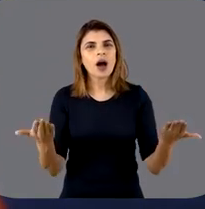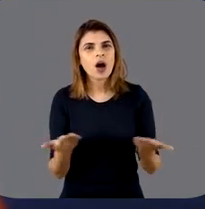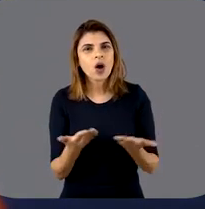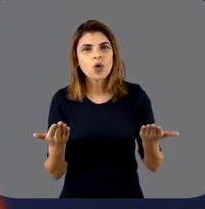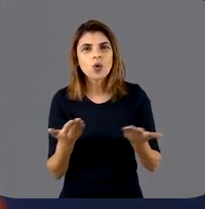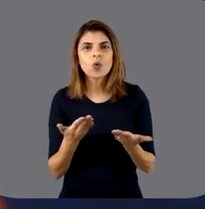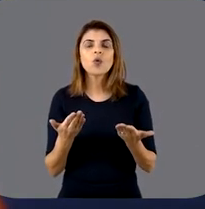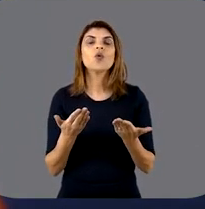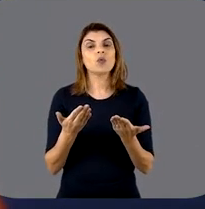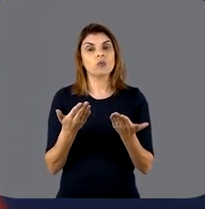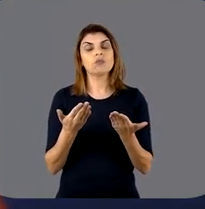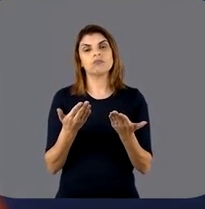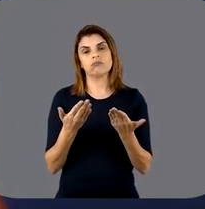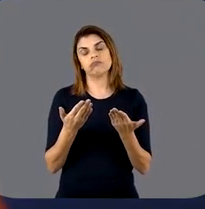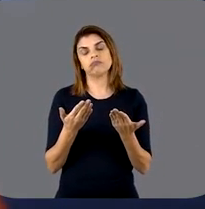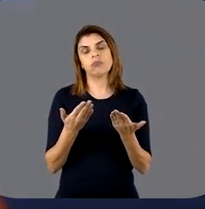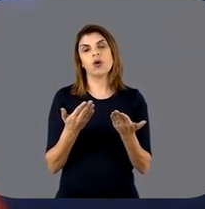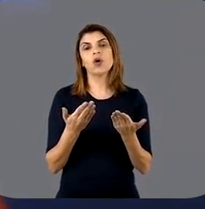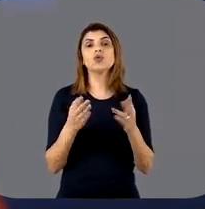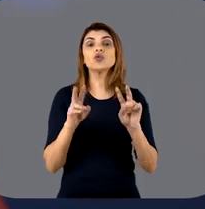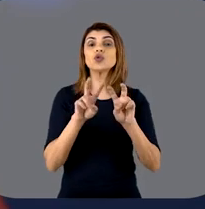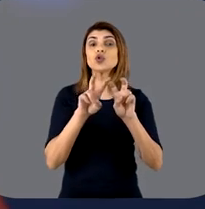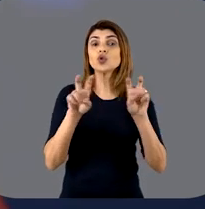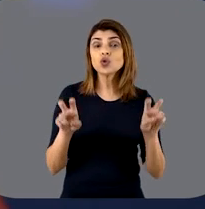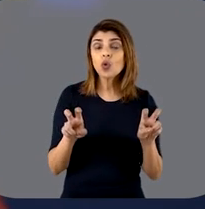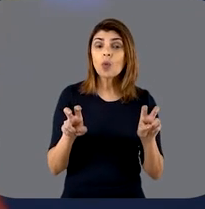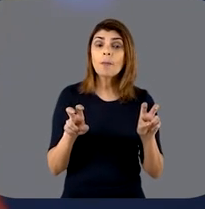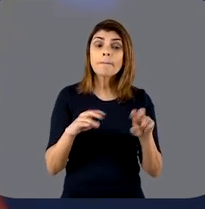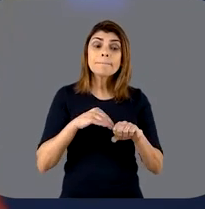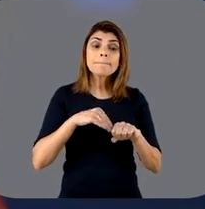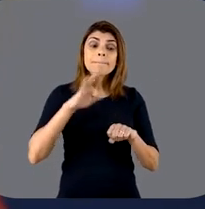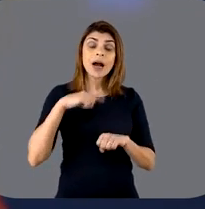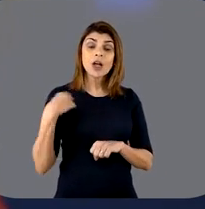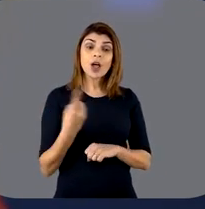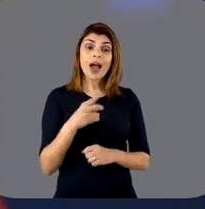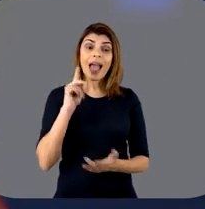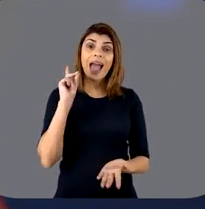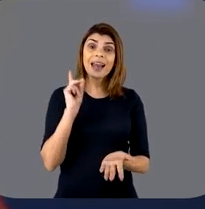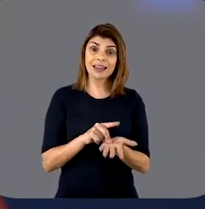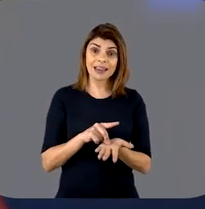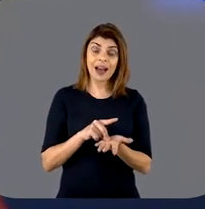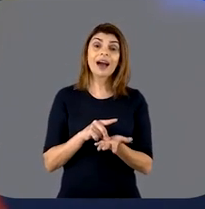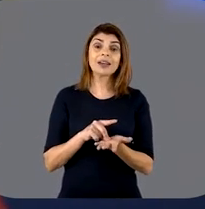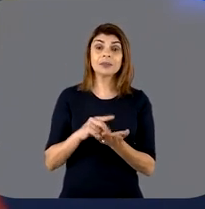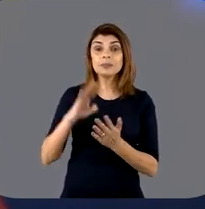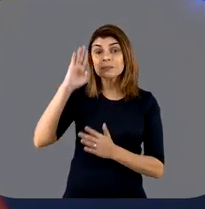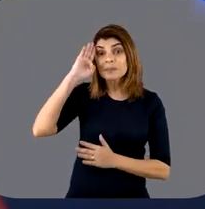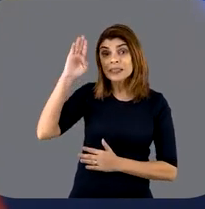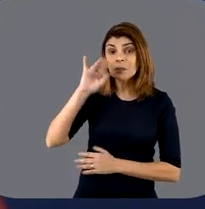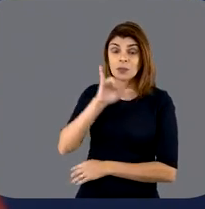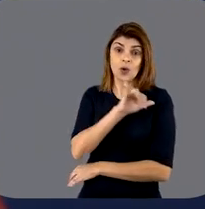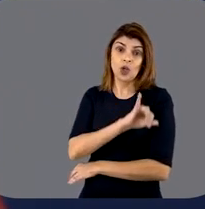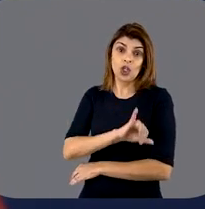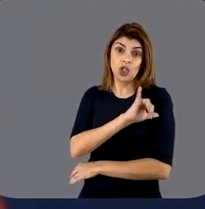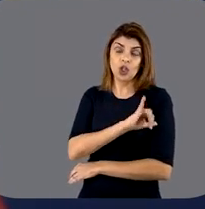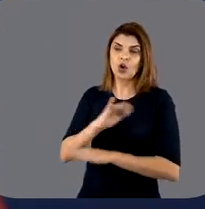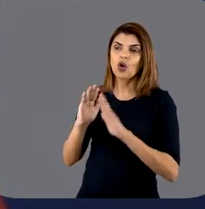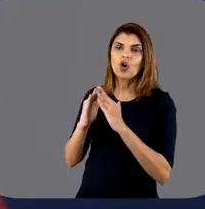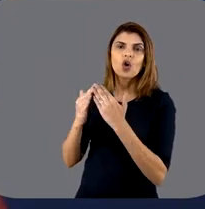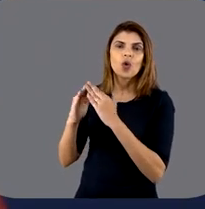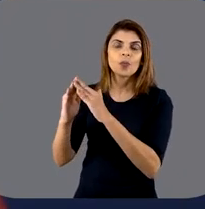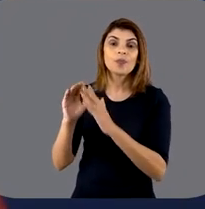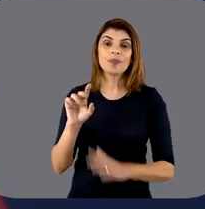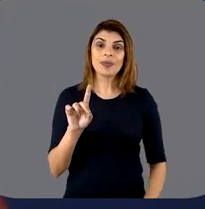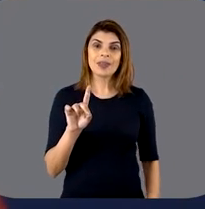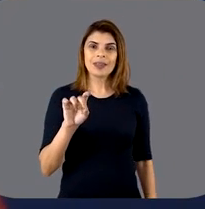doutor Paulo Bus, né, de uma forma muito ampla, puxando um pouco para a nossa realidade aqui das comunidades, principalmente do Rio de Janeiro. A